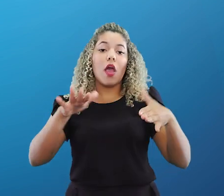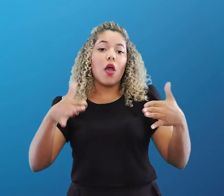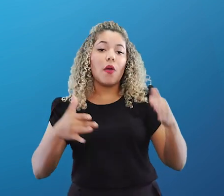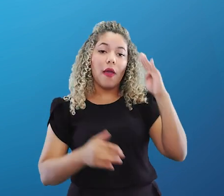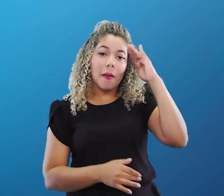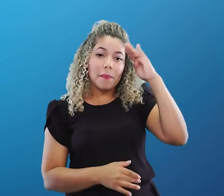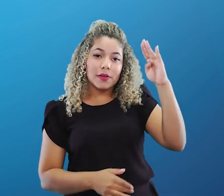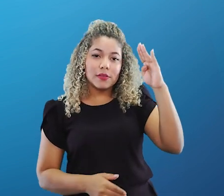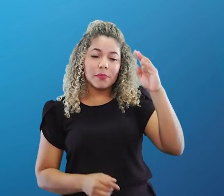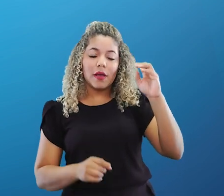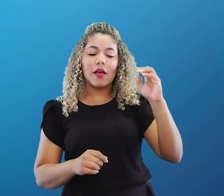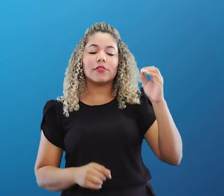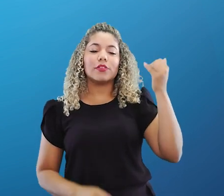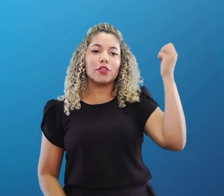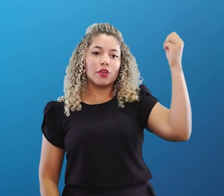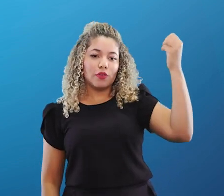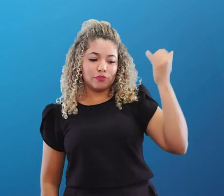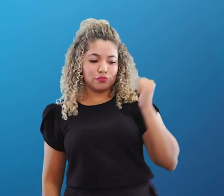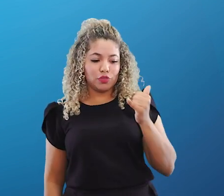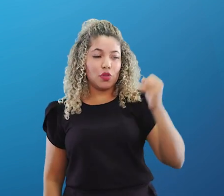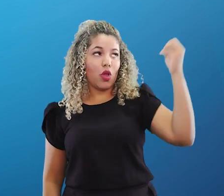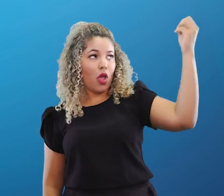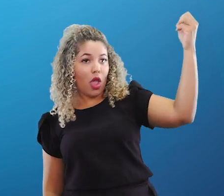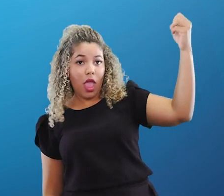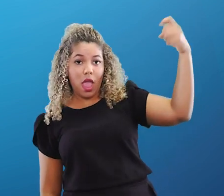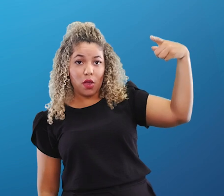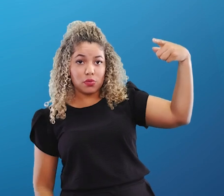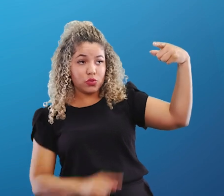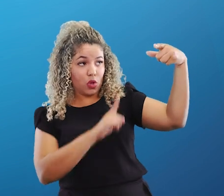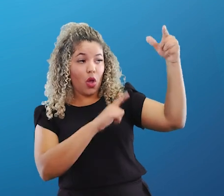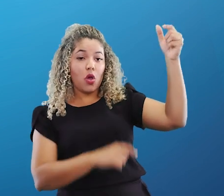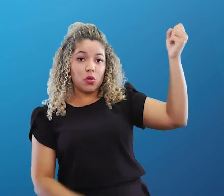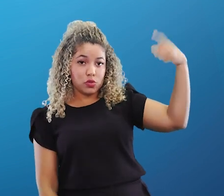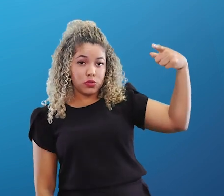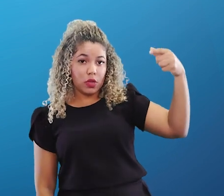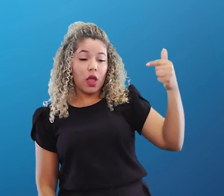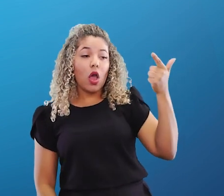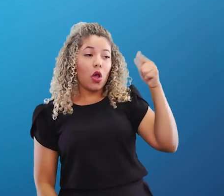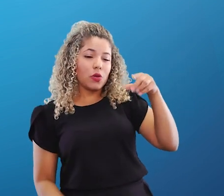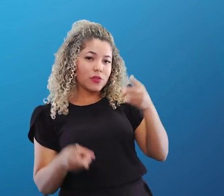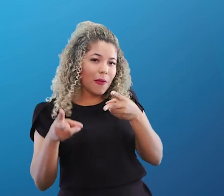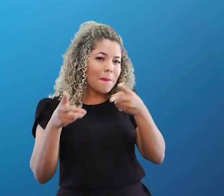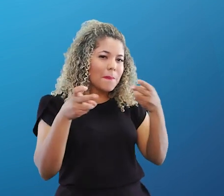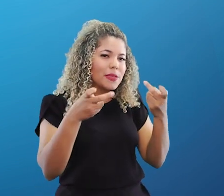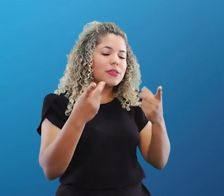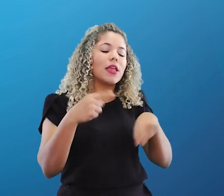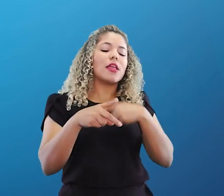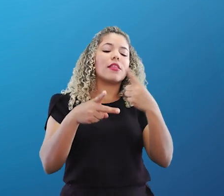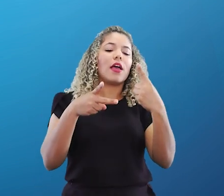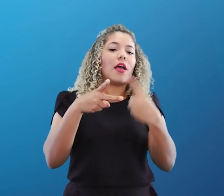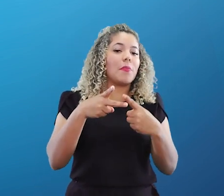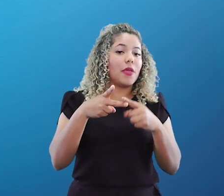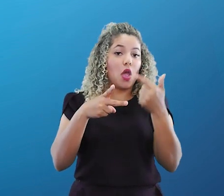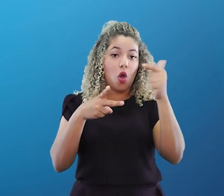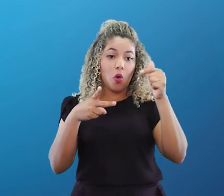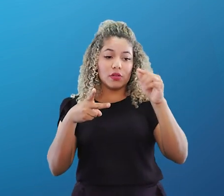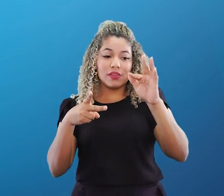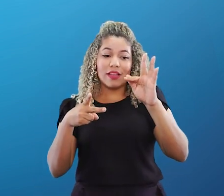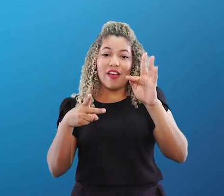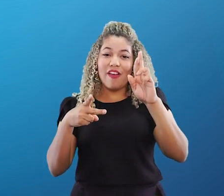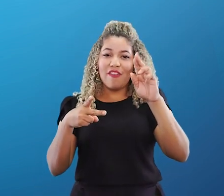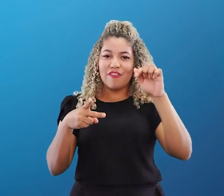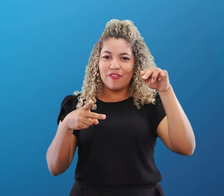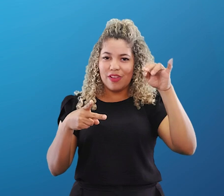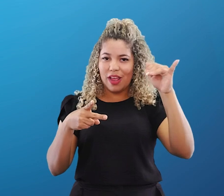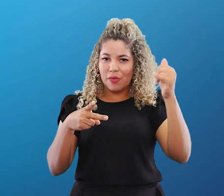fonte luminosa é o Sol. O Sol vai emitir tanto a frequência que conseguimos observar, quanto as frequências que não